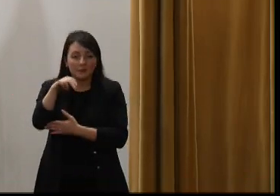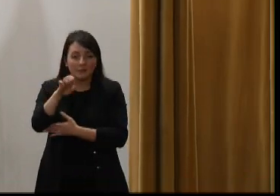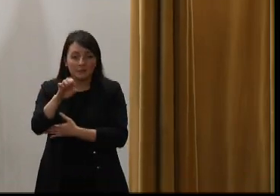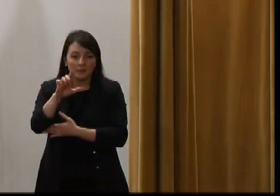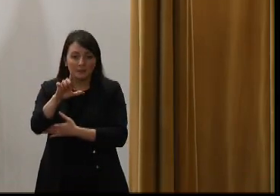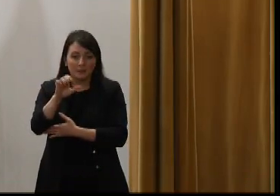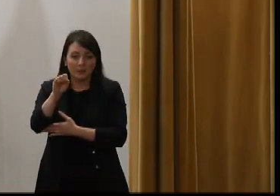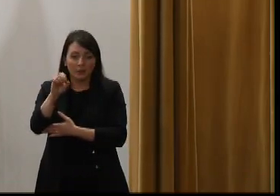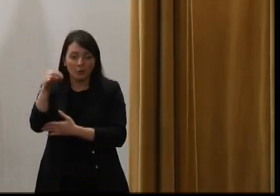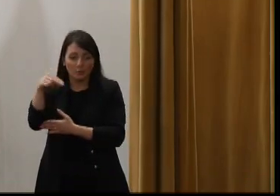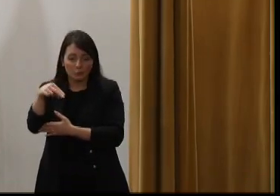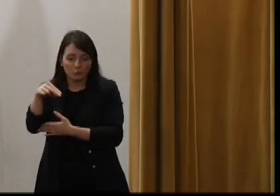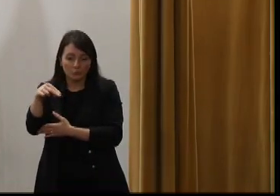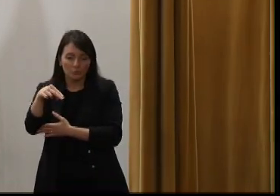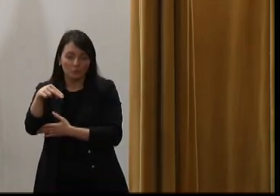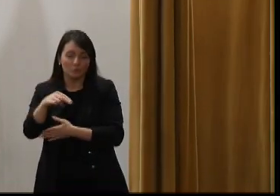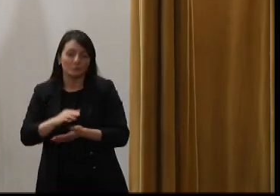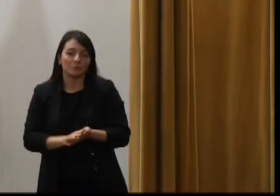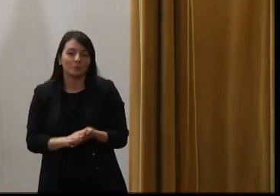Fontoura,